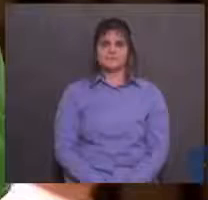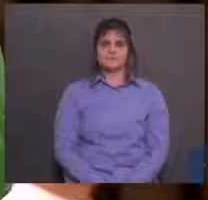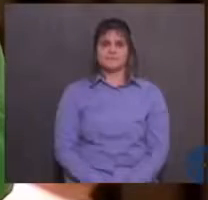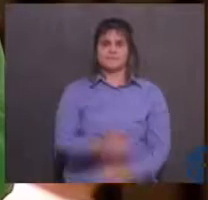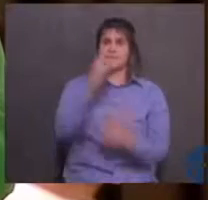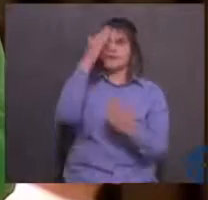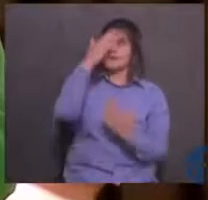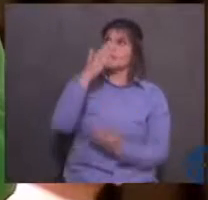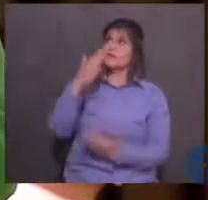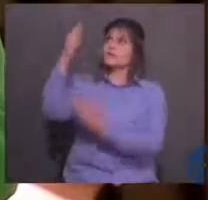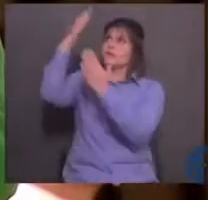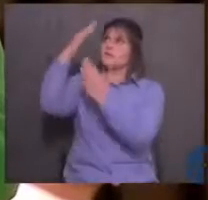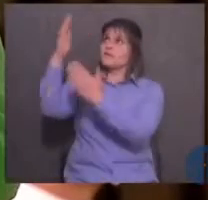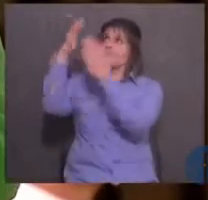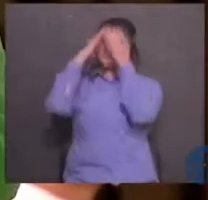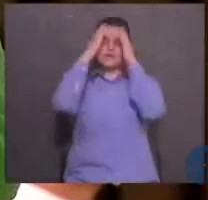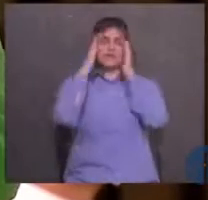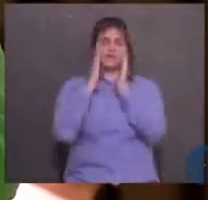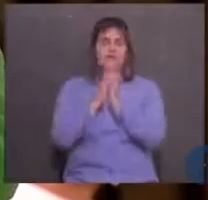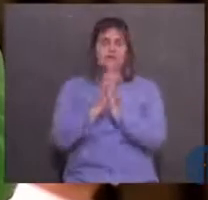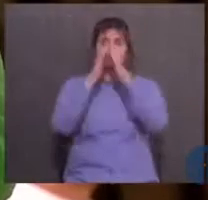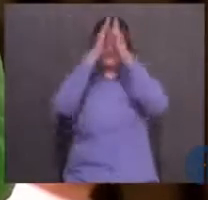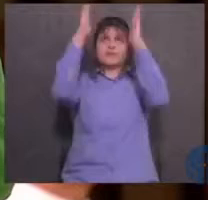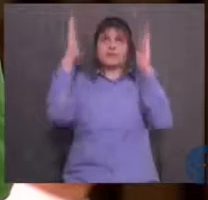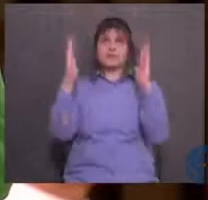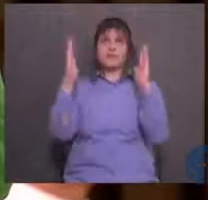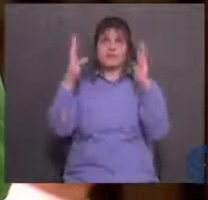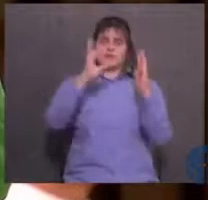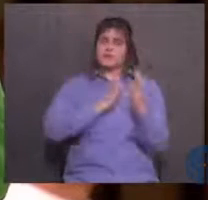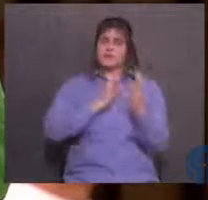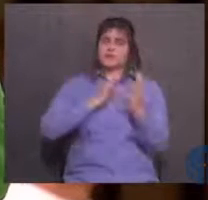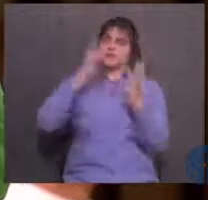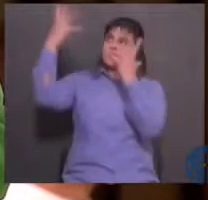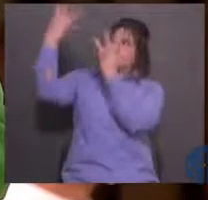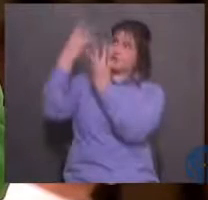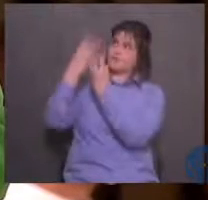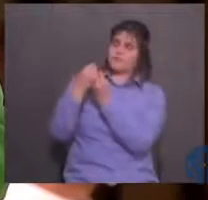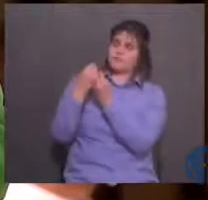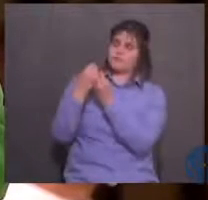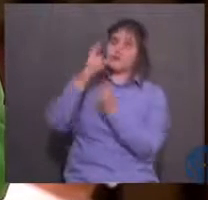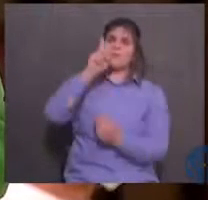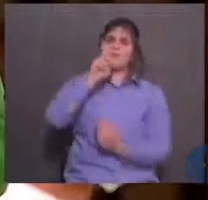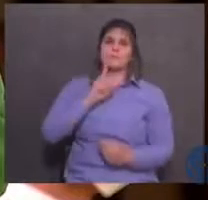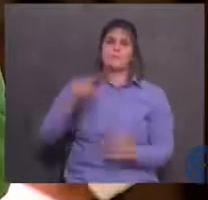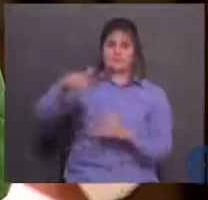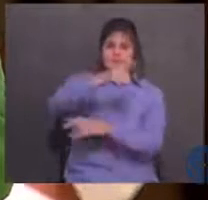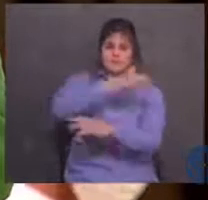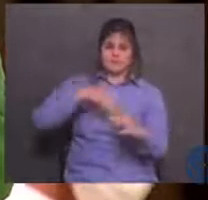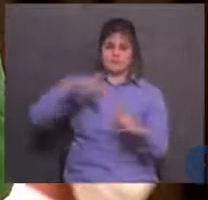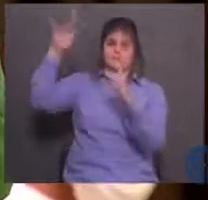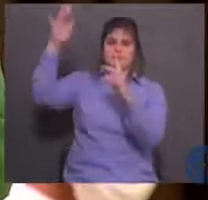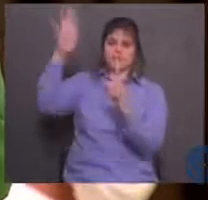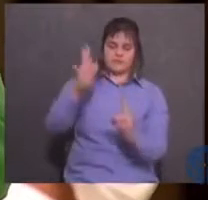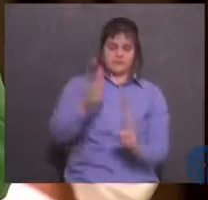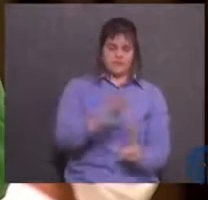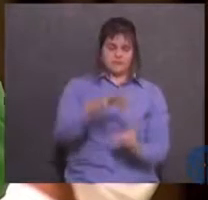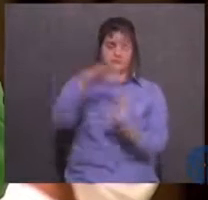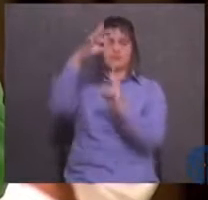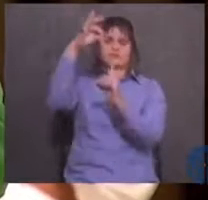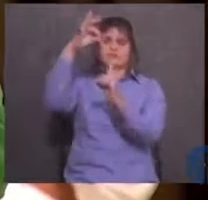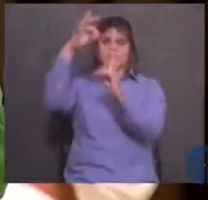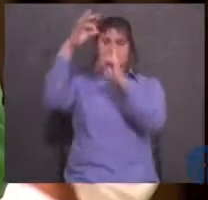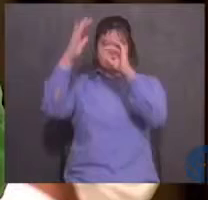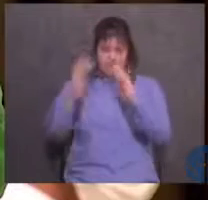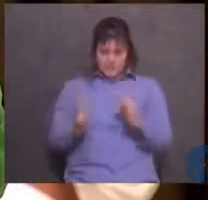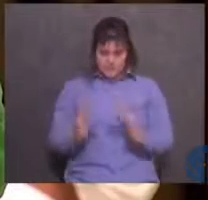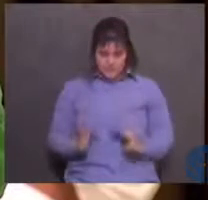Dios te salve María, llena eres de gracia, el Señor está contigo. Bendita tú eres entre todas las